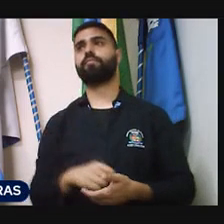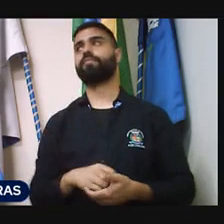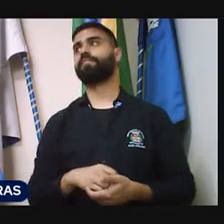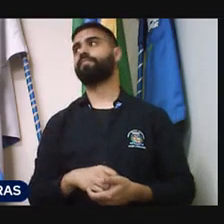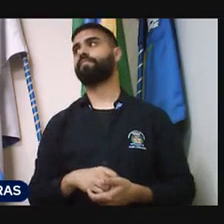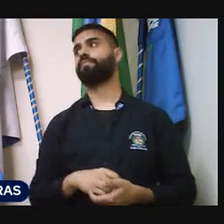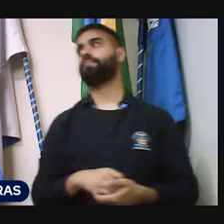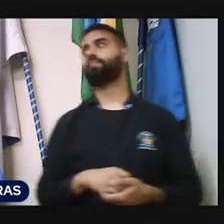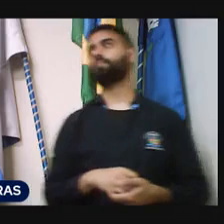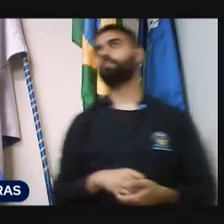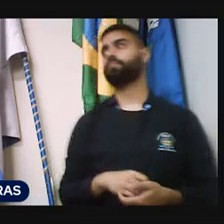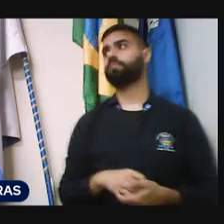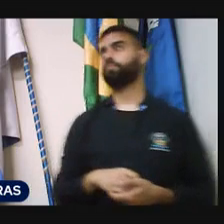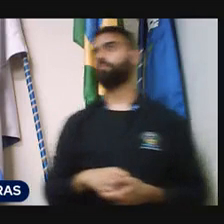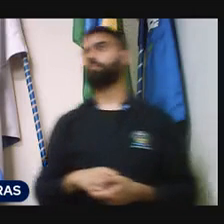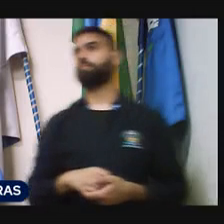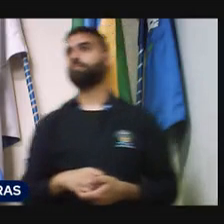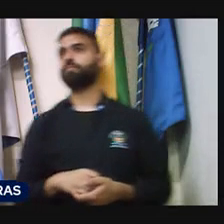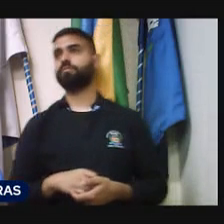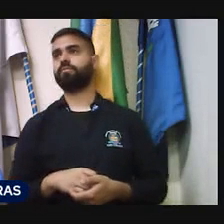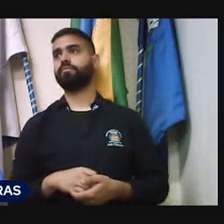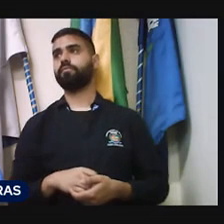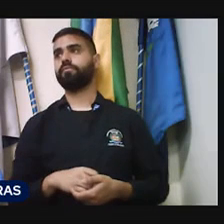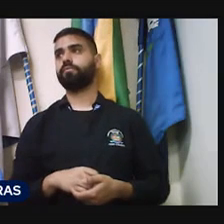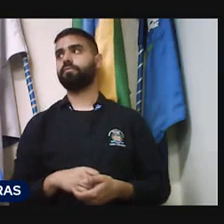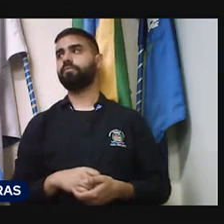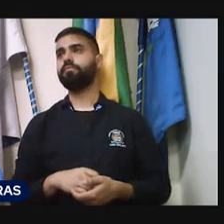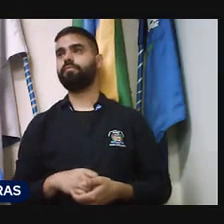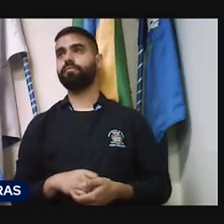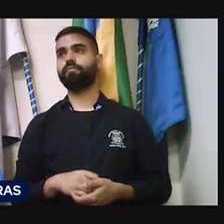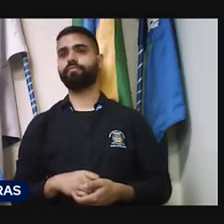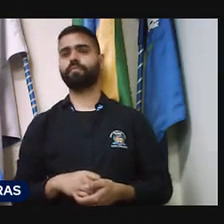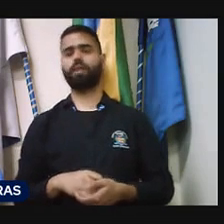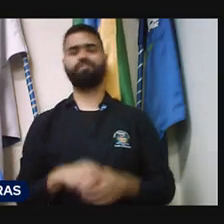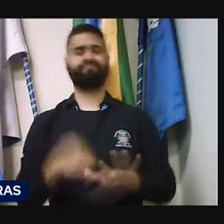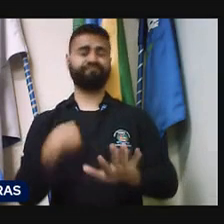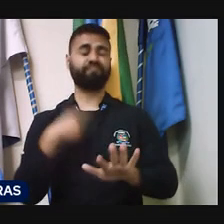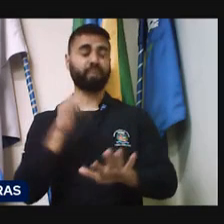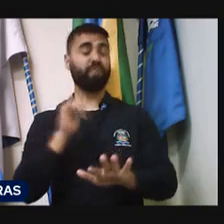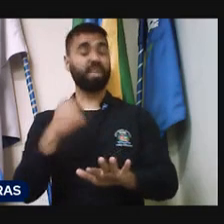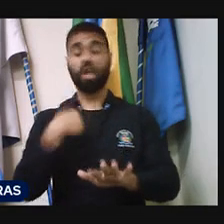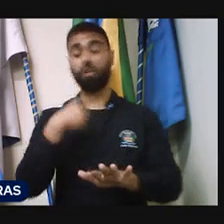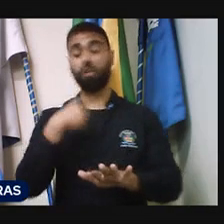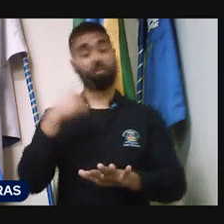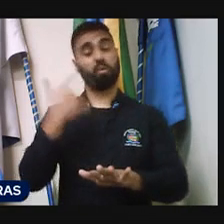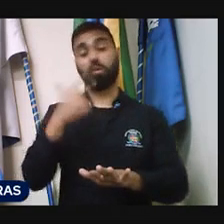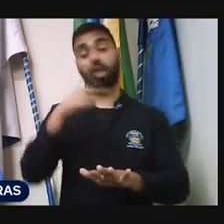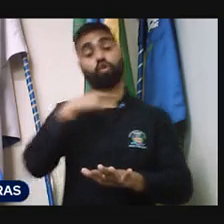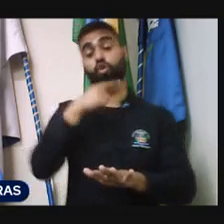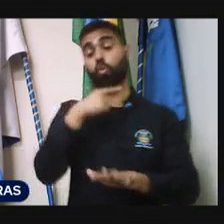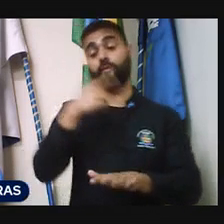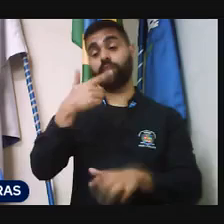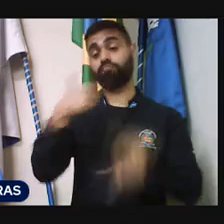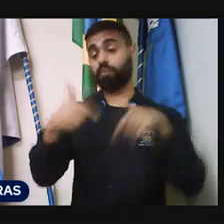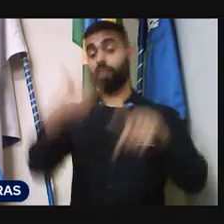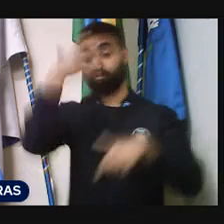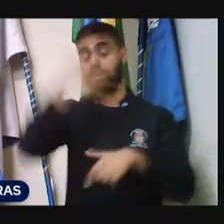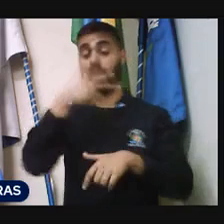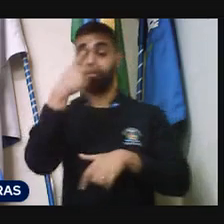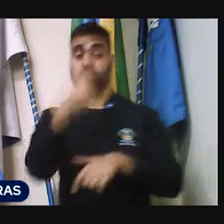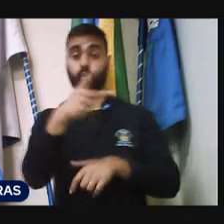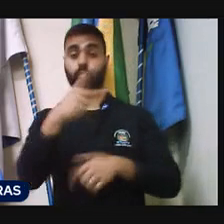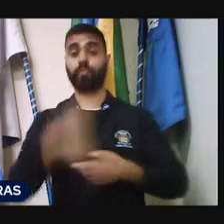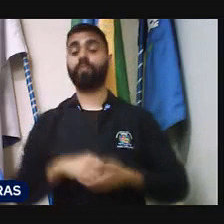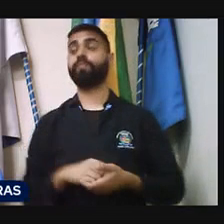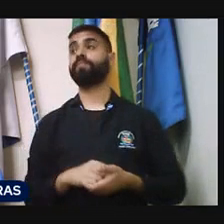Ana e como notícia aqui eu não tenho duvida da seriedade de você né é